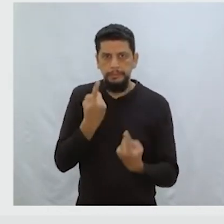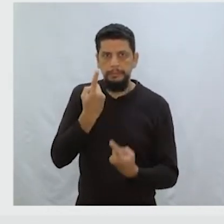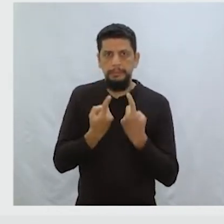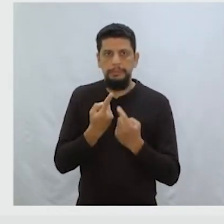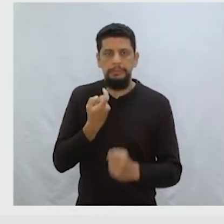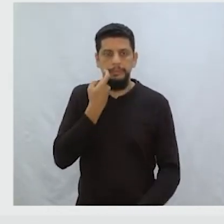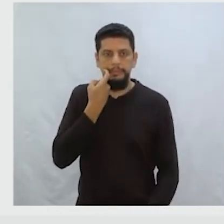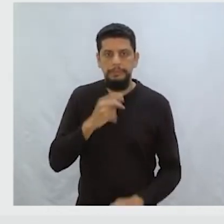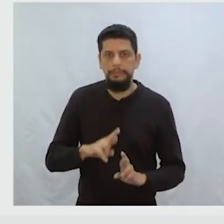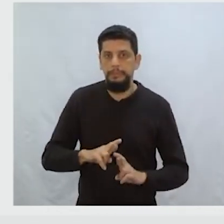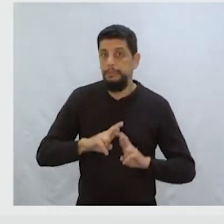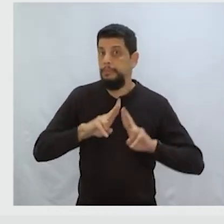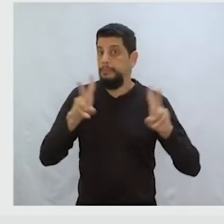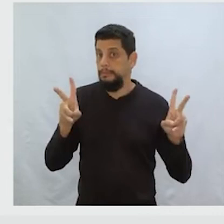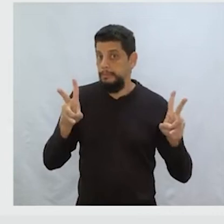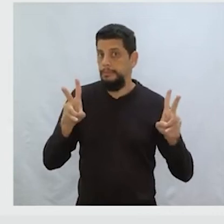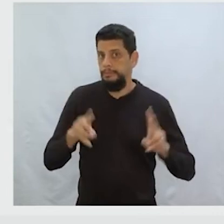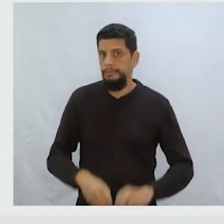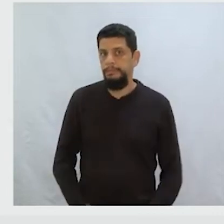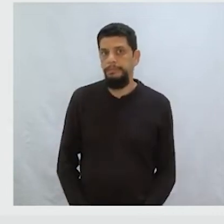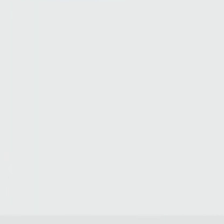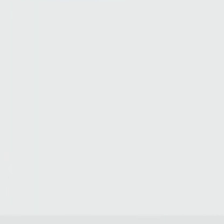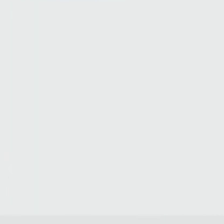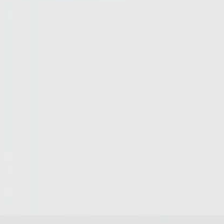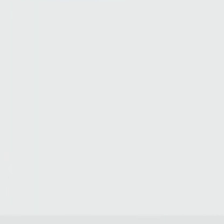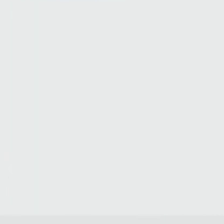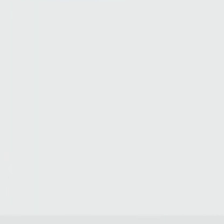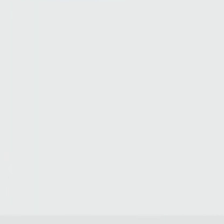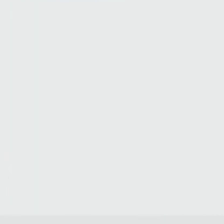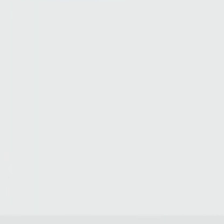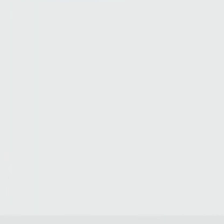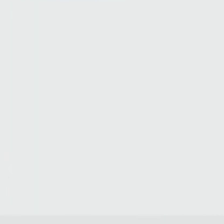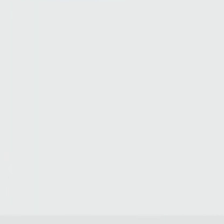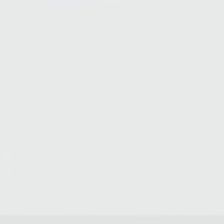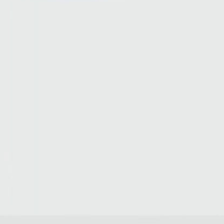bem qual é o peixe que está diferente.